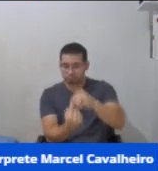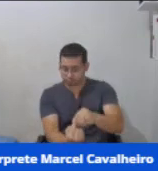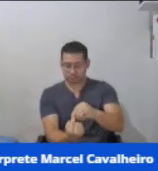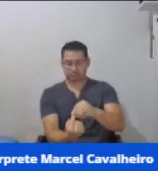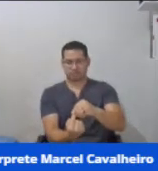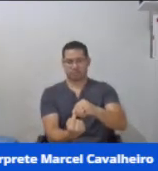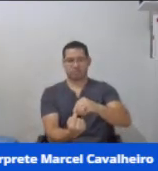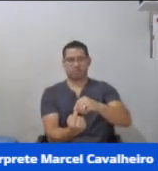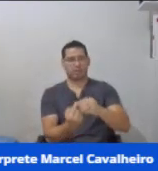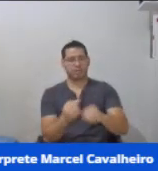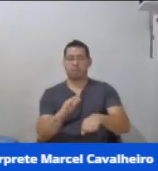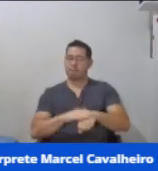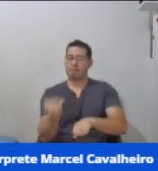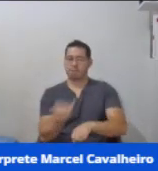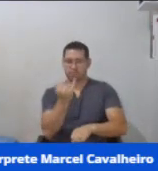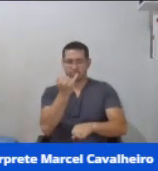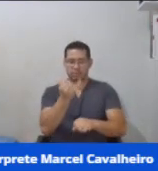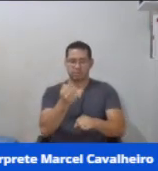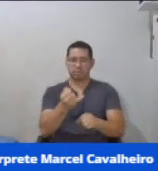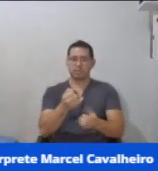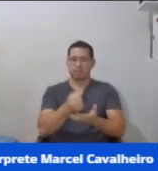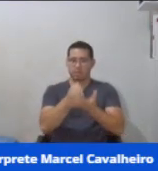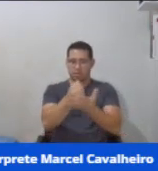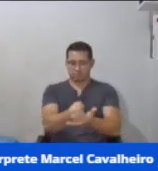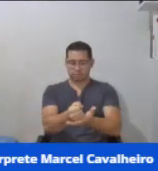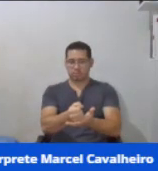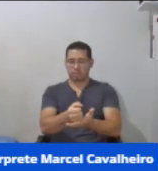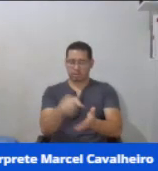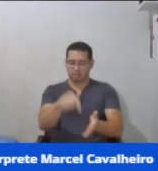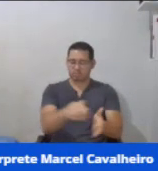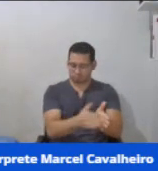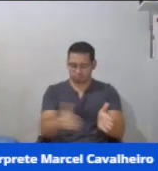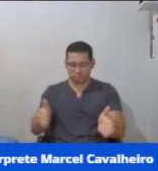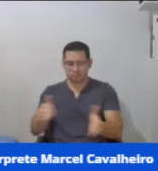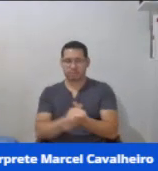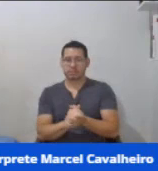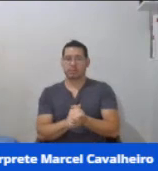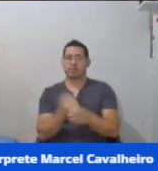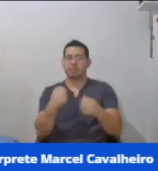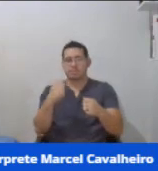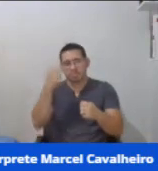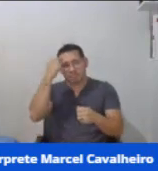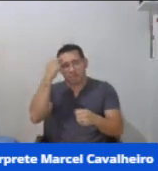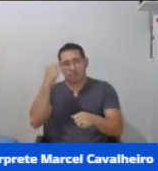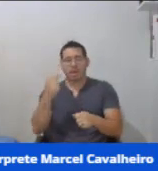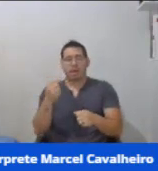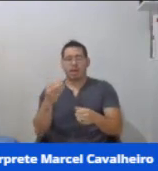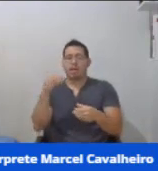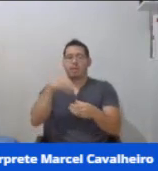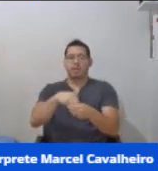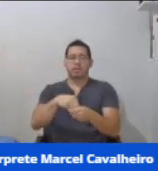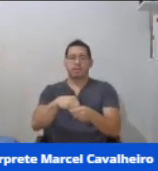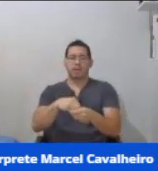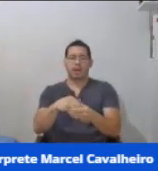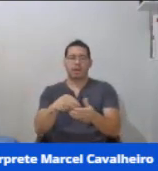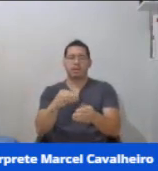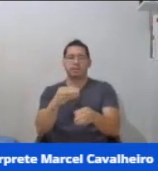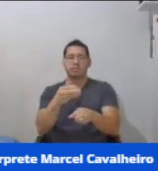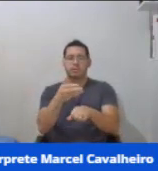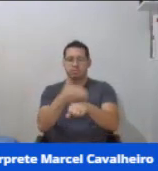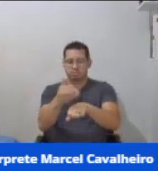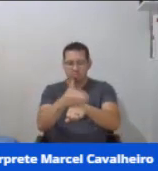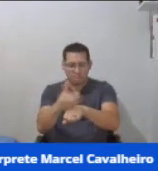processo deve se atentar a estratégias e práticas pedagógicas com finalidades sociais